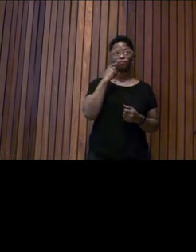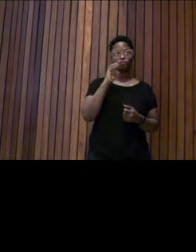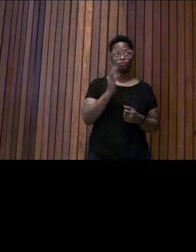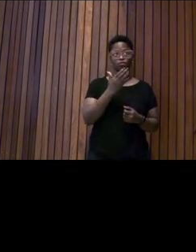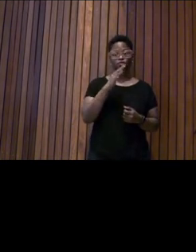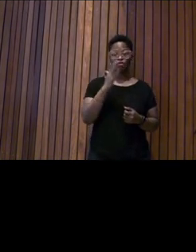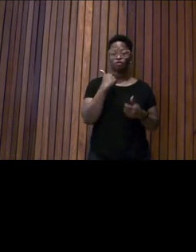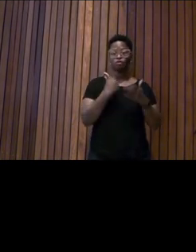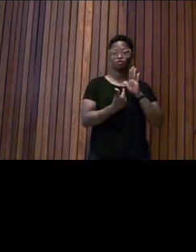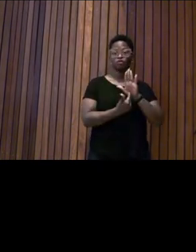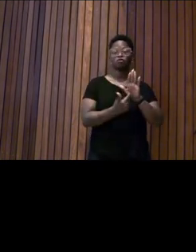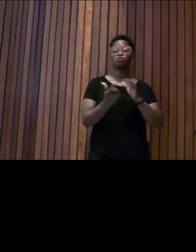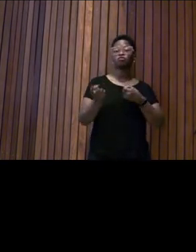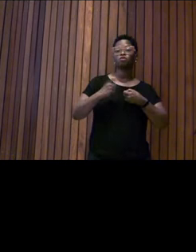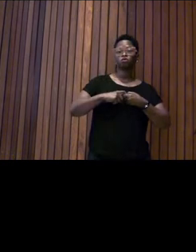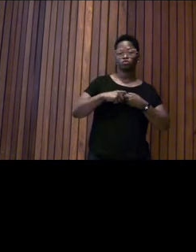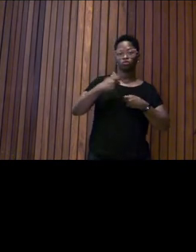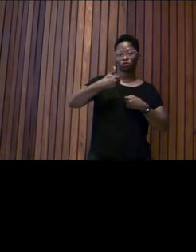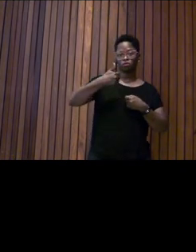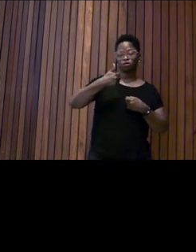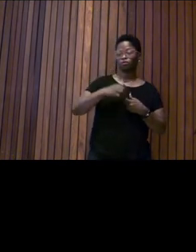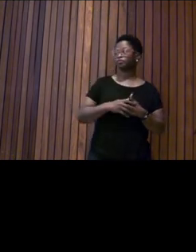Dois para mostrar. Volta só o primeiro.